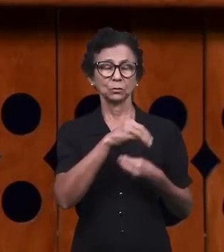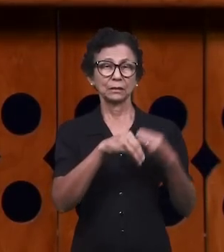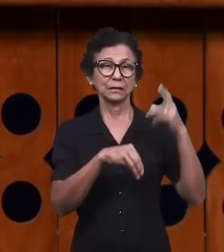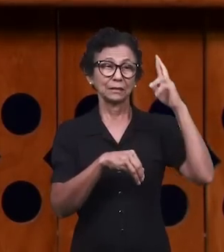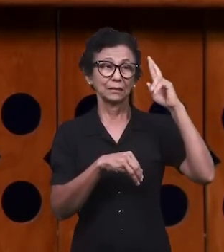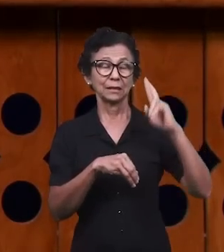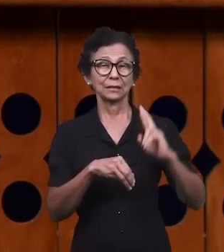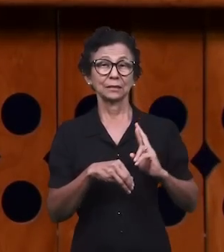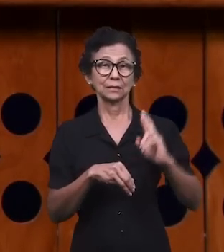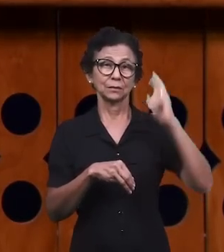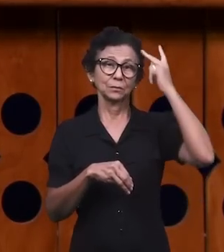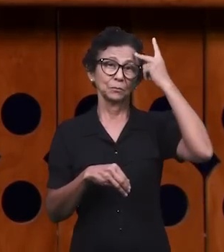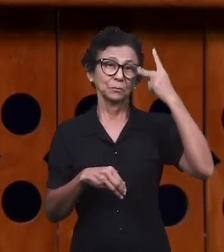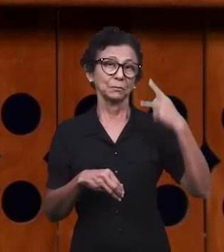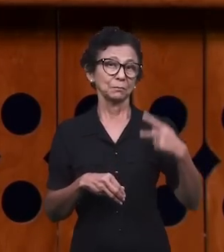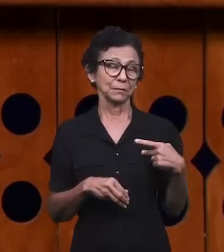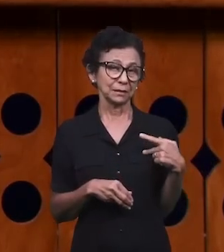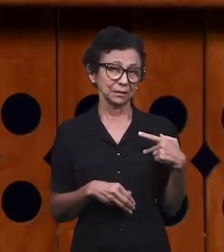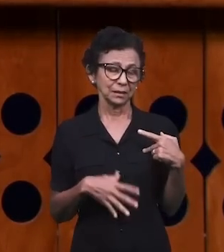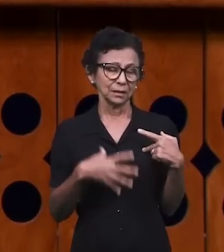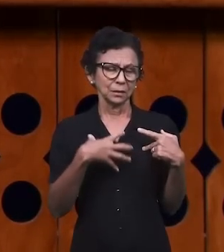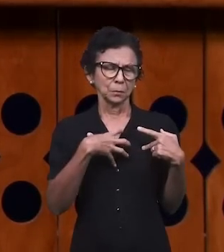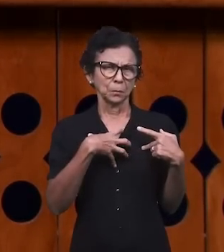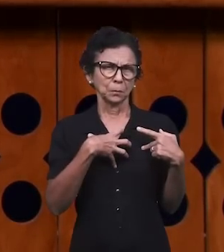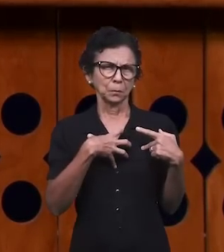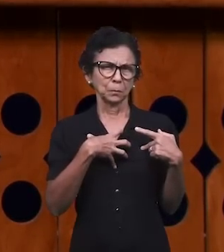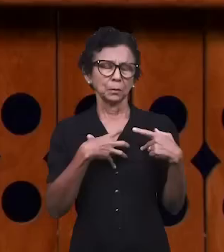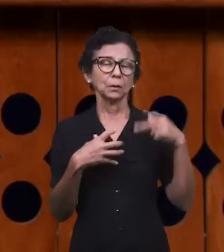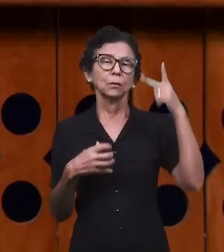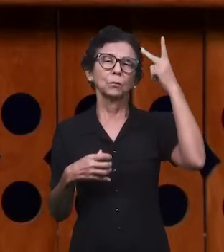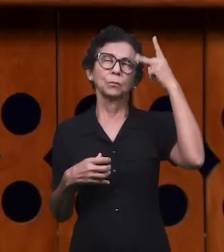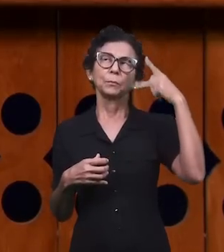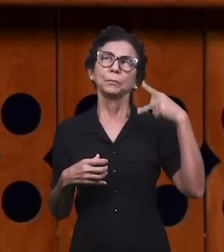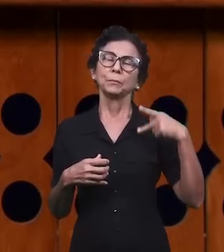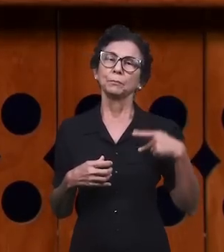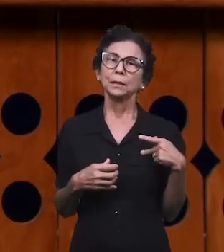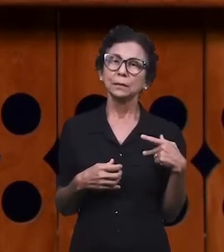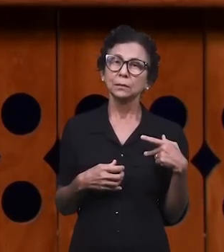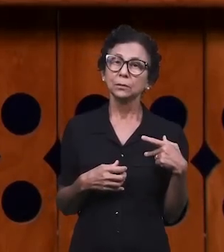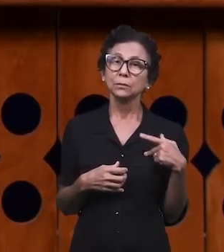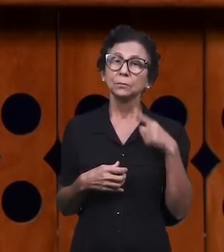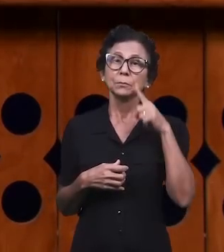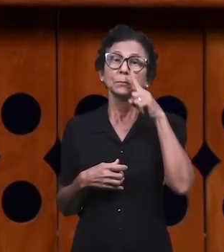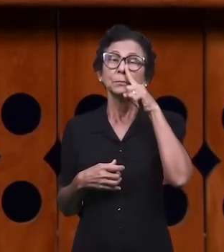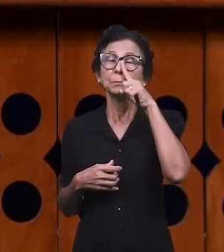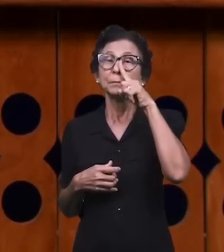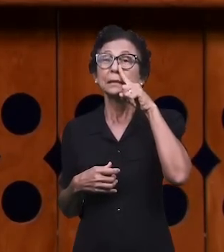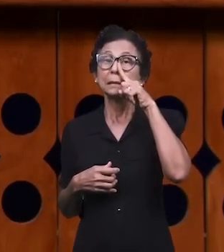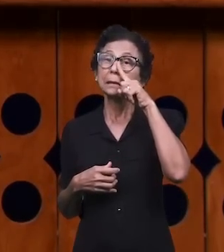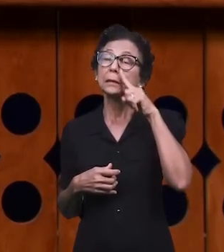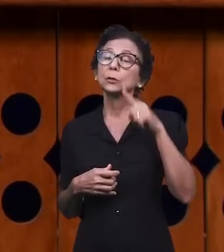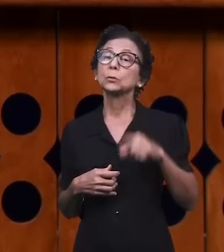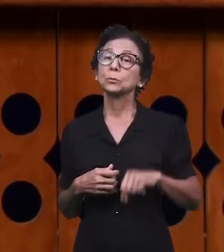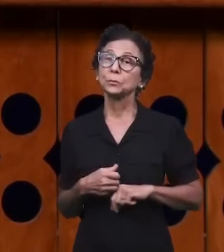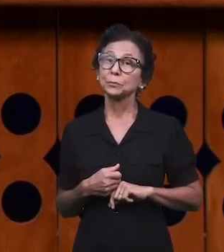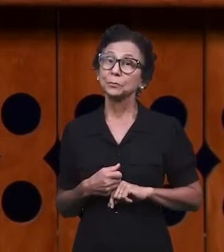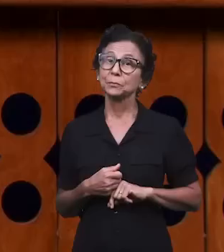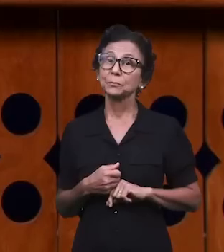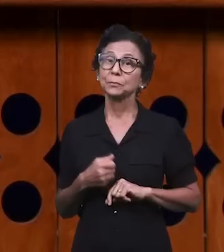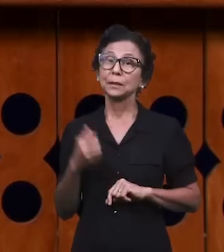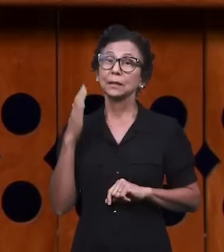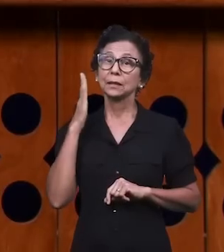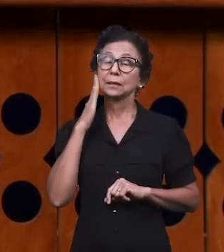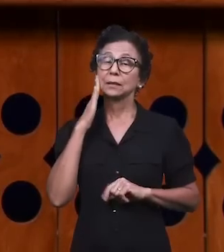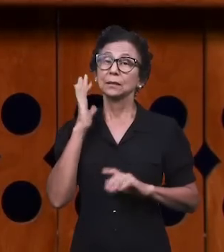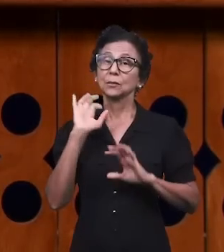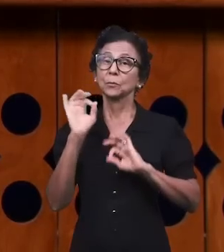razão humana, sentimento humano, e isso é um perigo para entender o plano de Deus.